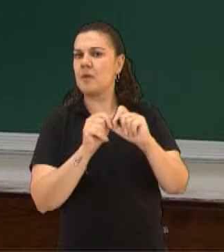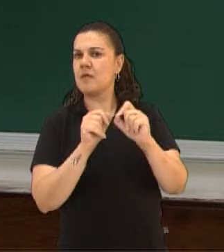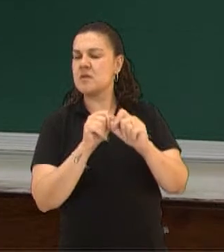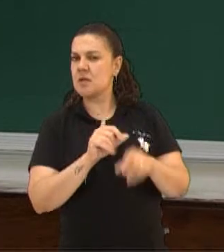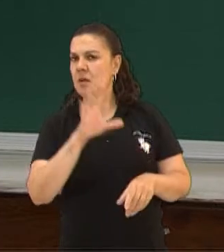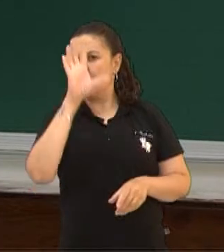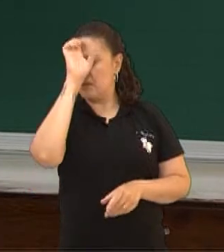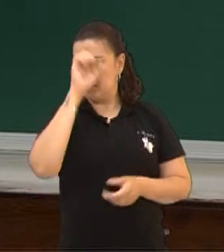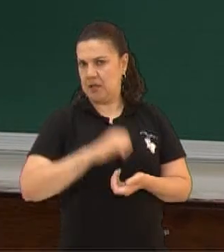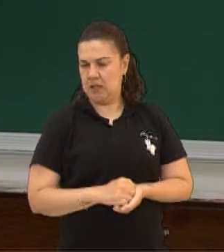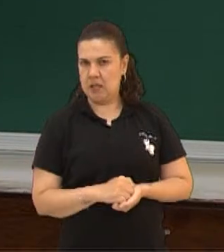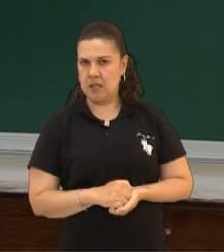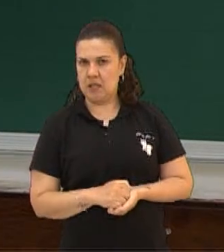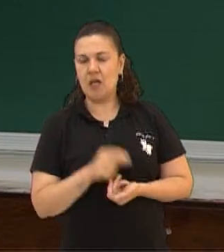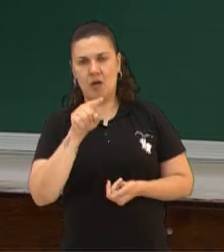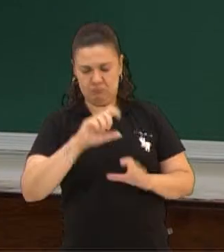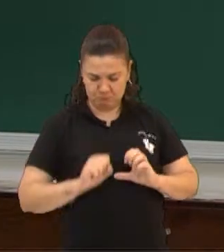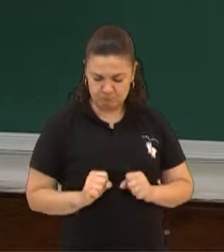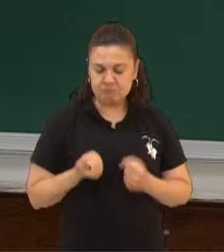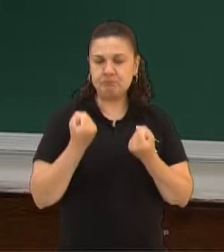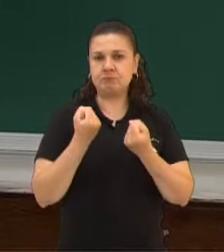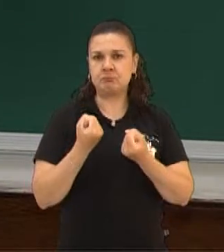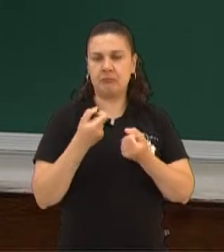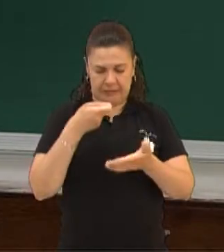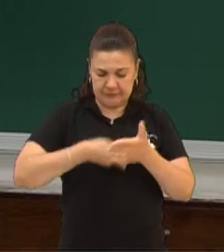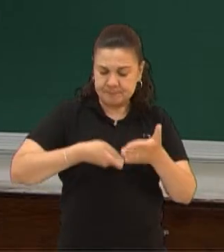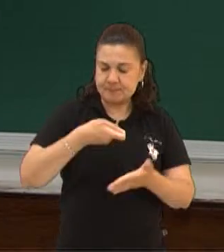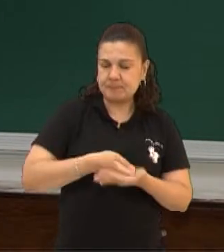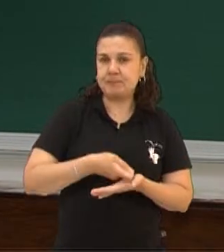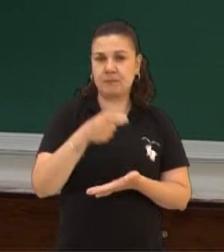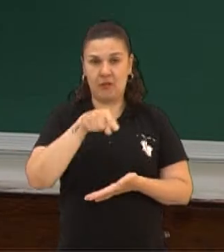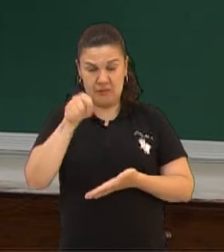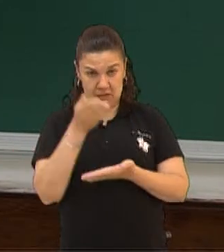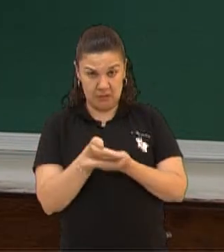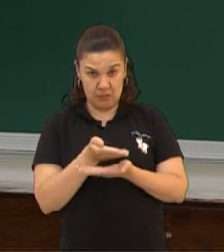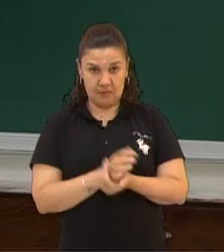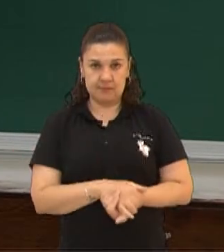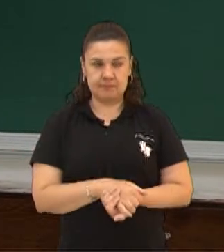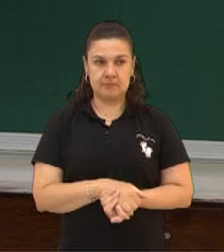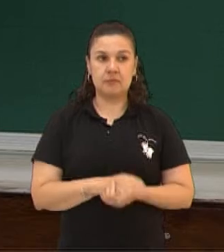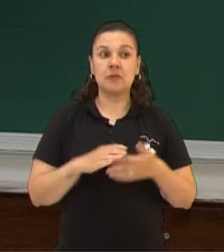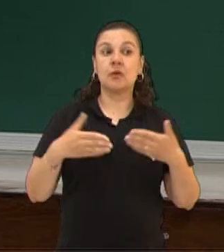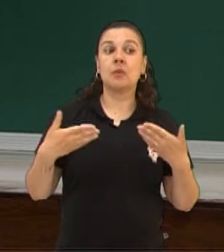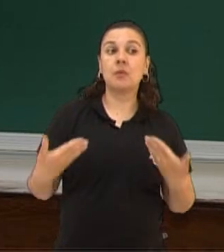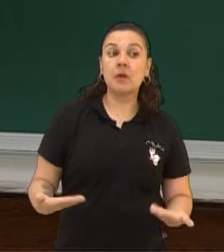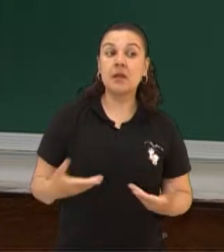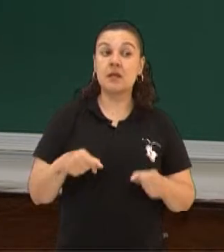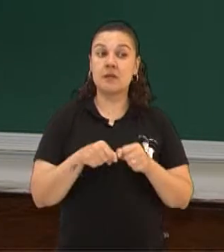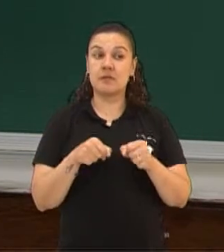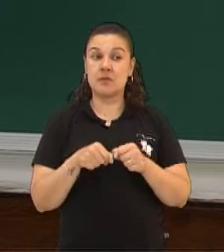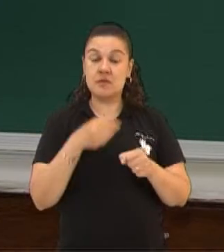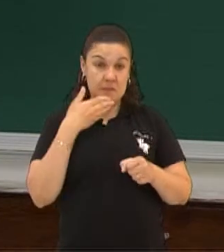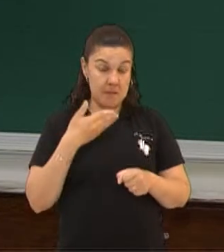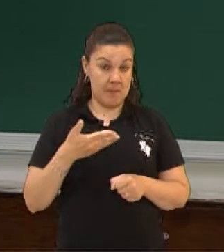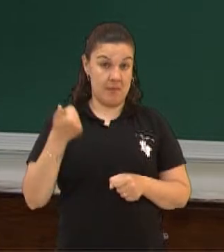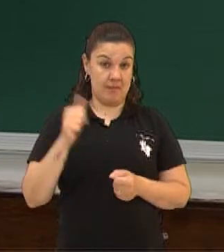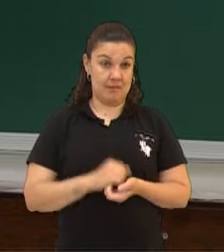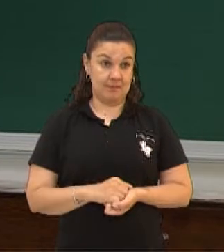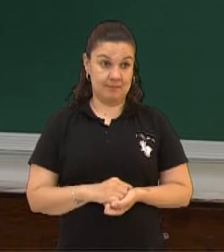para aprender? Você está esforçando, você está se dedicando, você está estudando? O que você está fazendo para